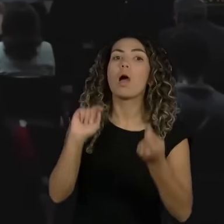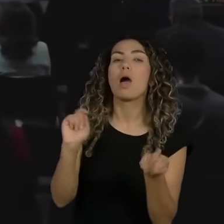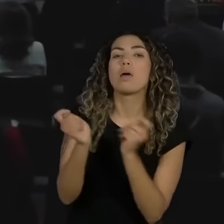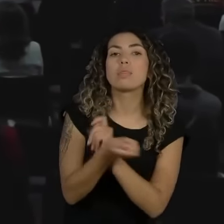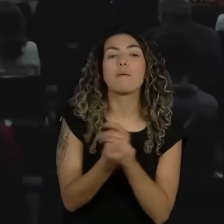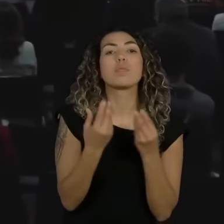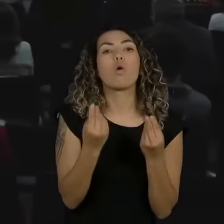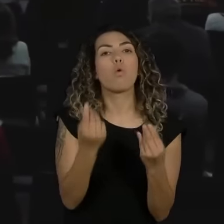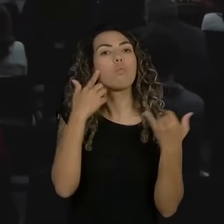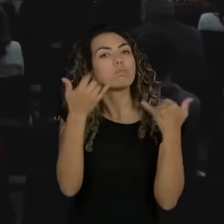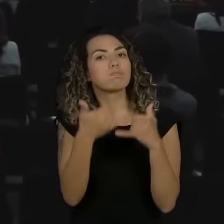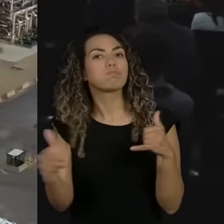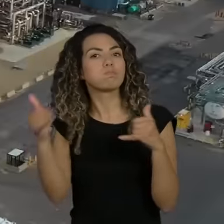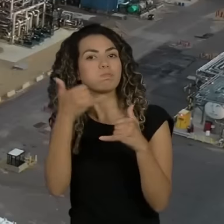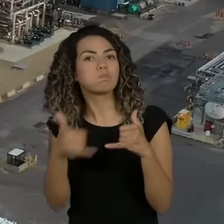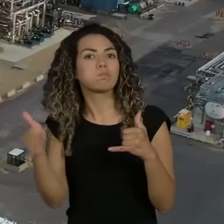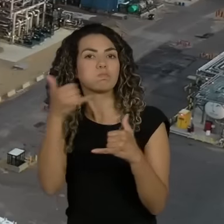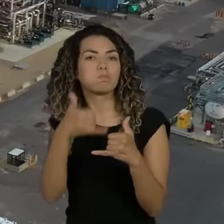transição energética.